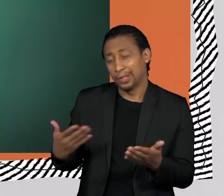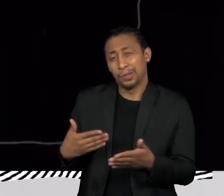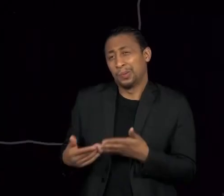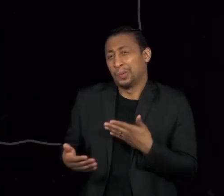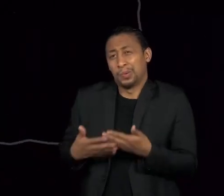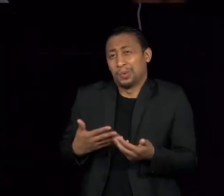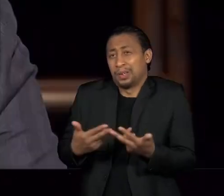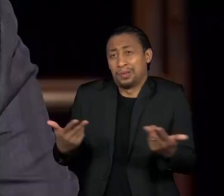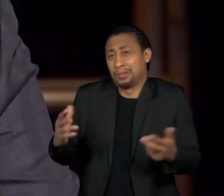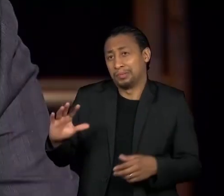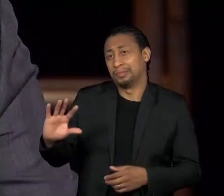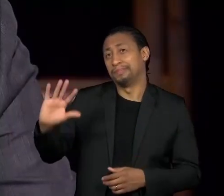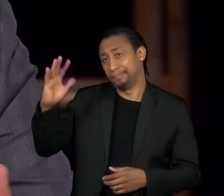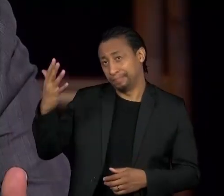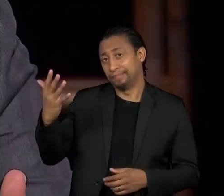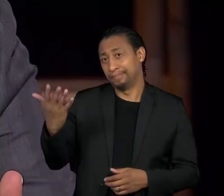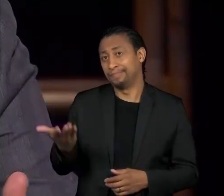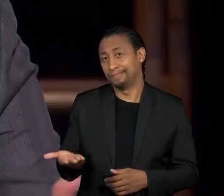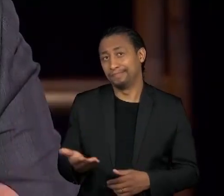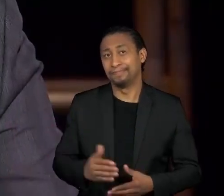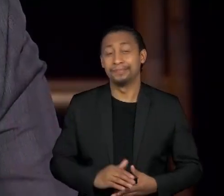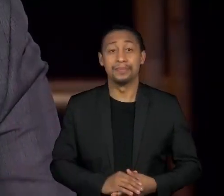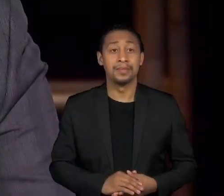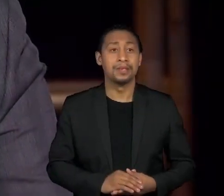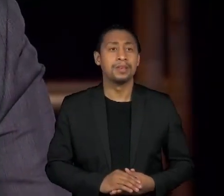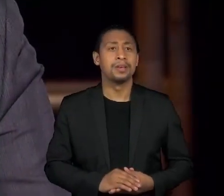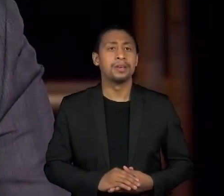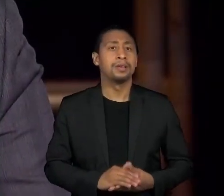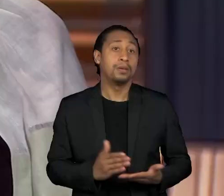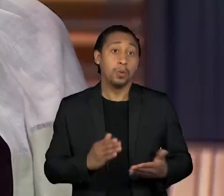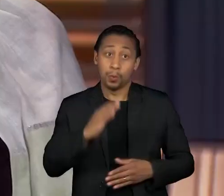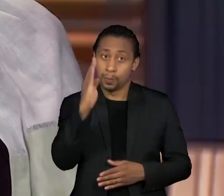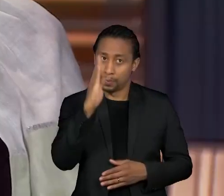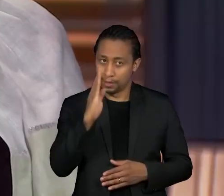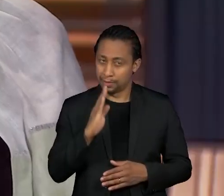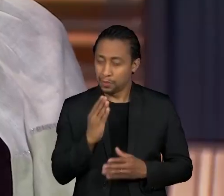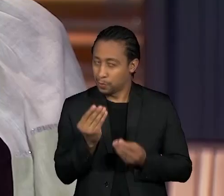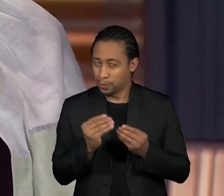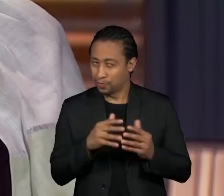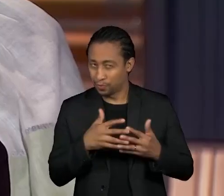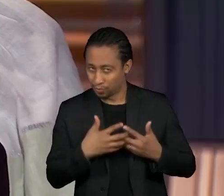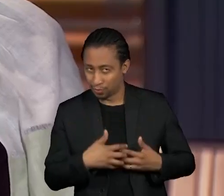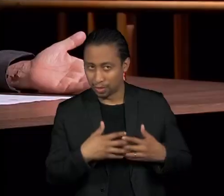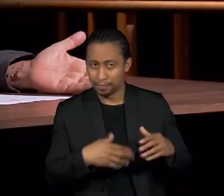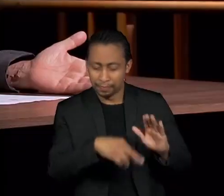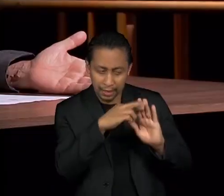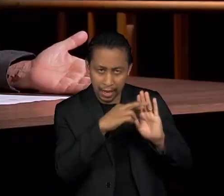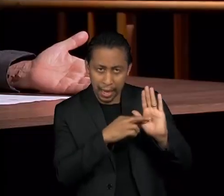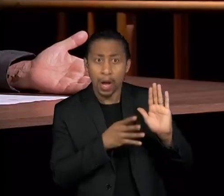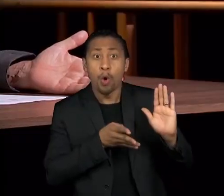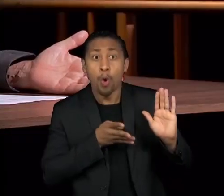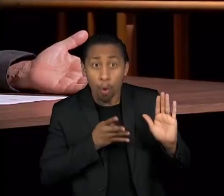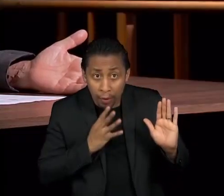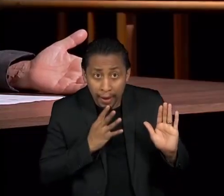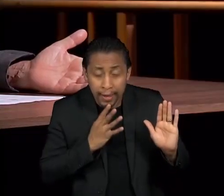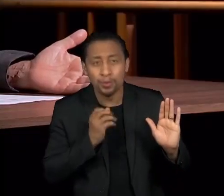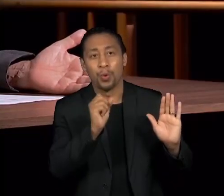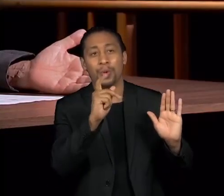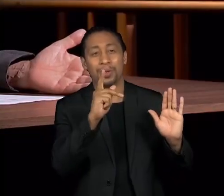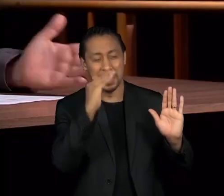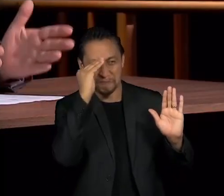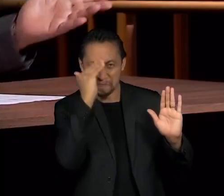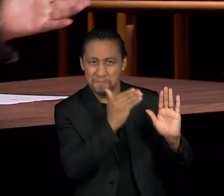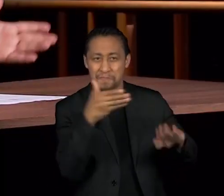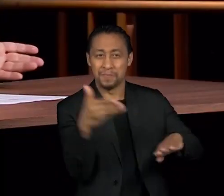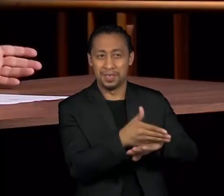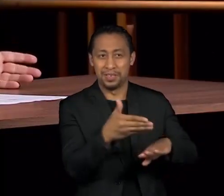participação o brasileiro participa quando ele entende as regras do jogo né Porque qualquer Por isso que o futebol é tão popular no Brasil